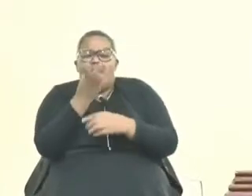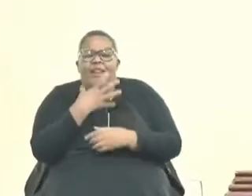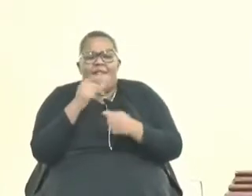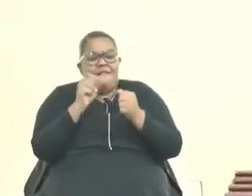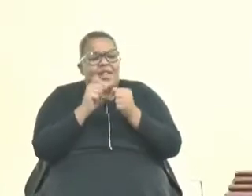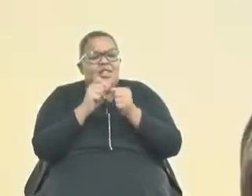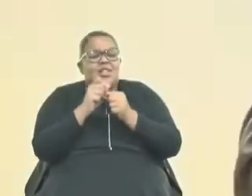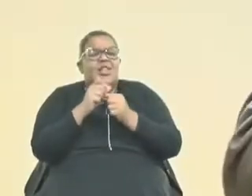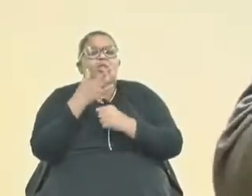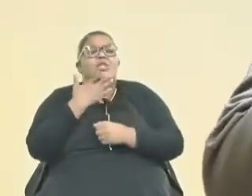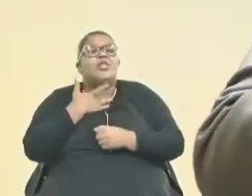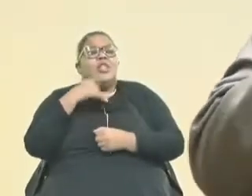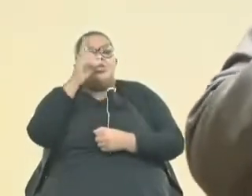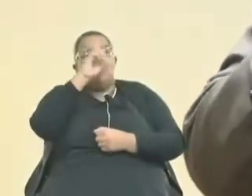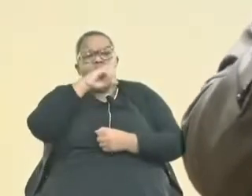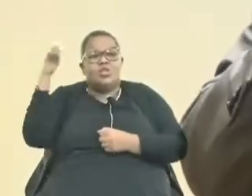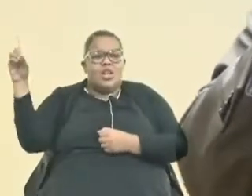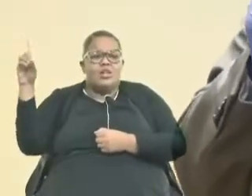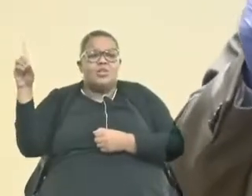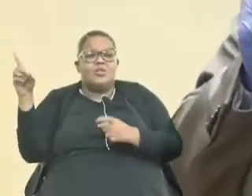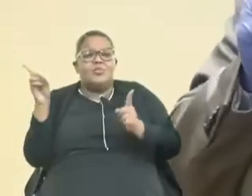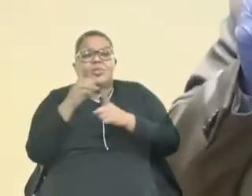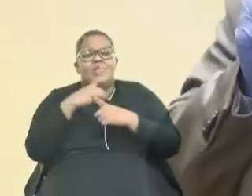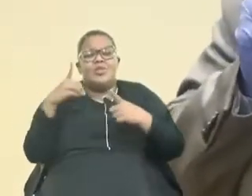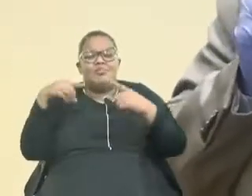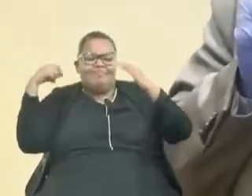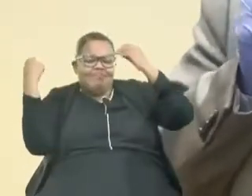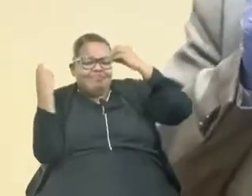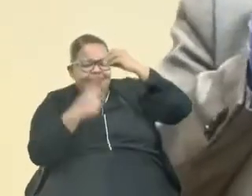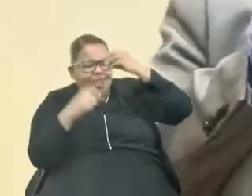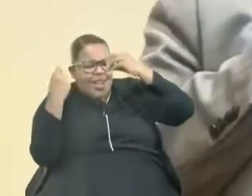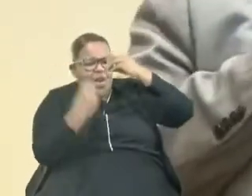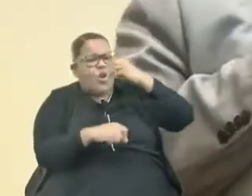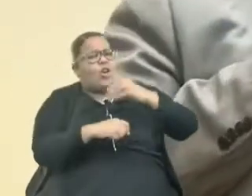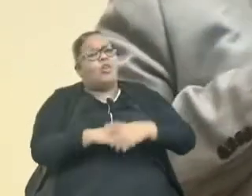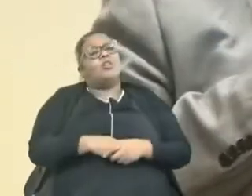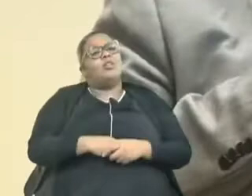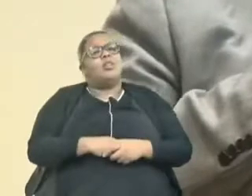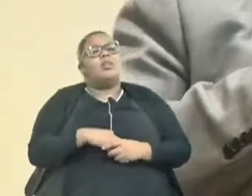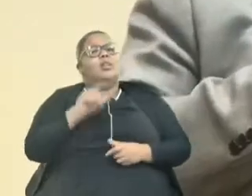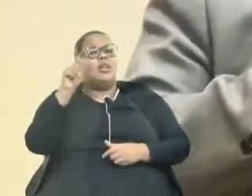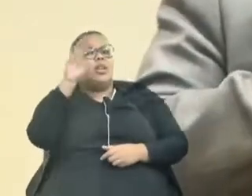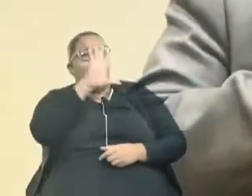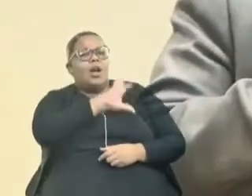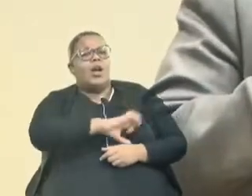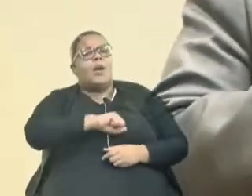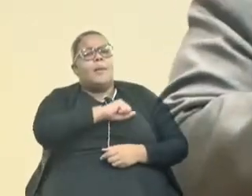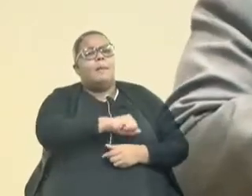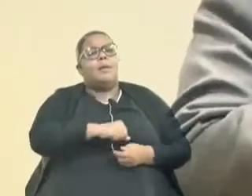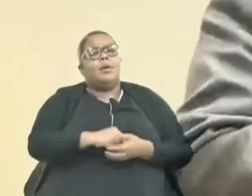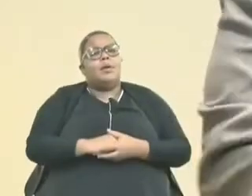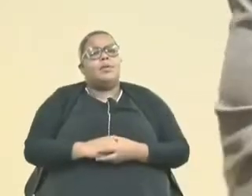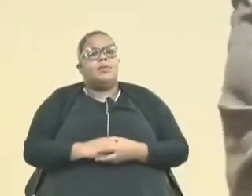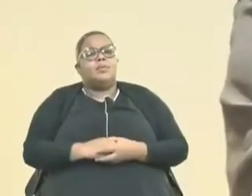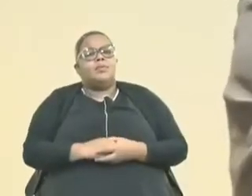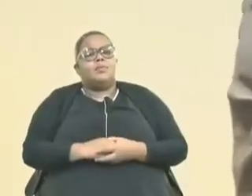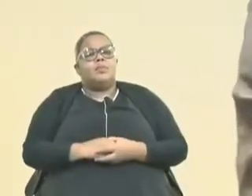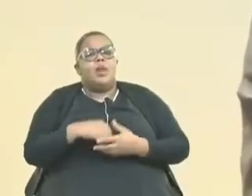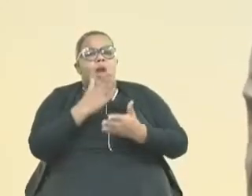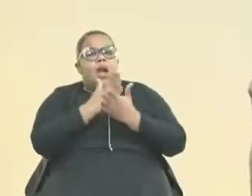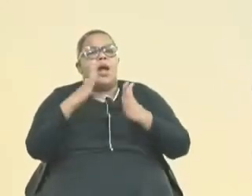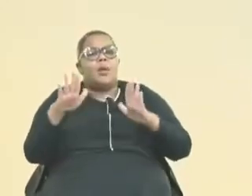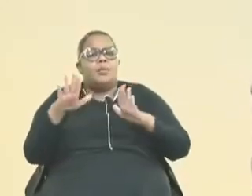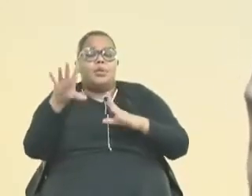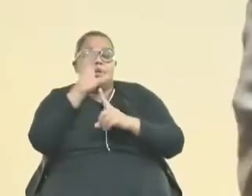não ouve a Deus não corrige a quem erra e aqui alguma coisa muito importante nós vamos aqui falando no culto de